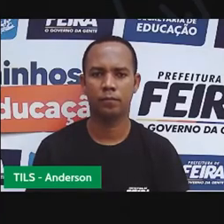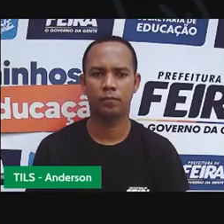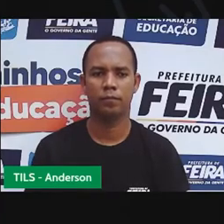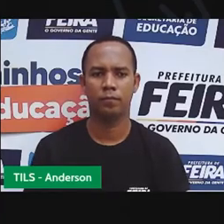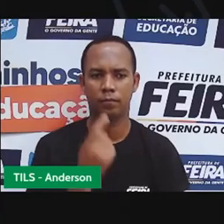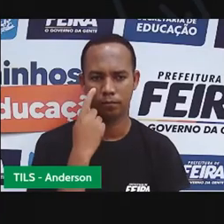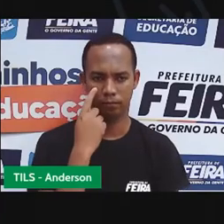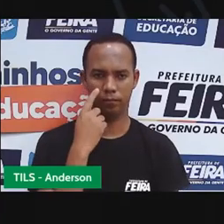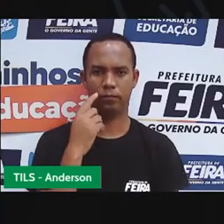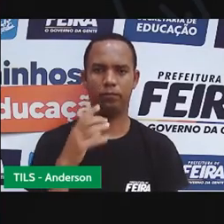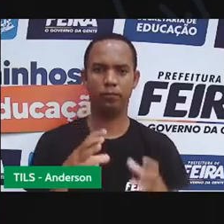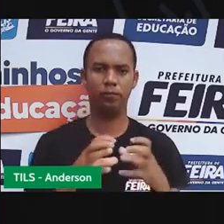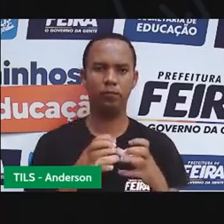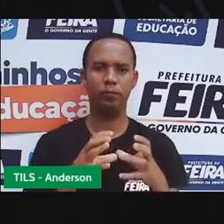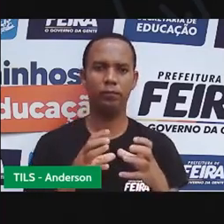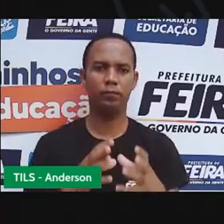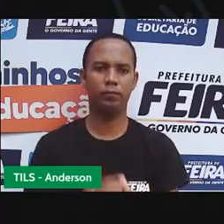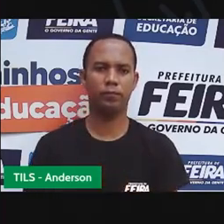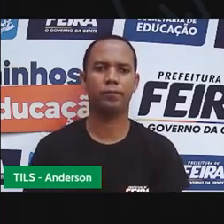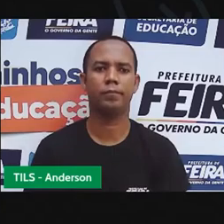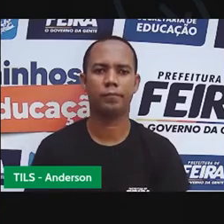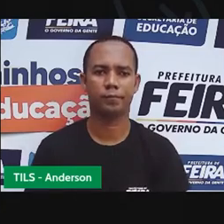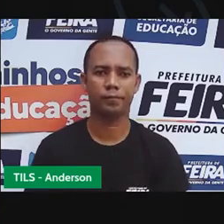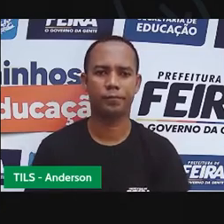E agora a Pró vai enrolar, ó.